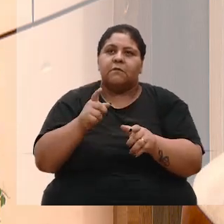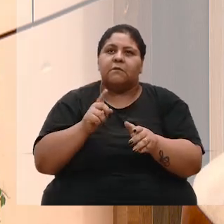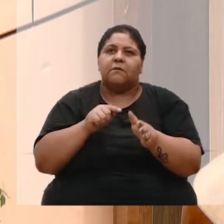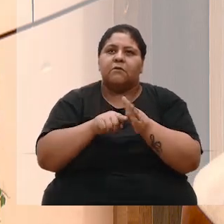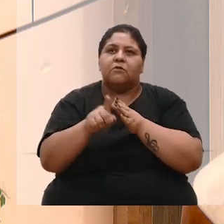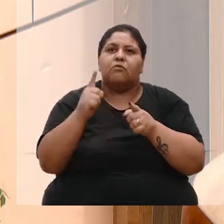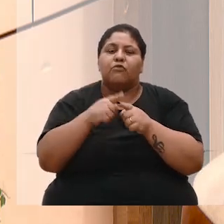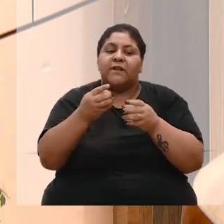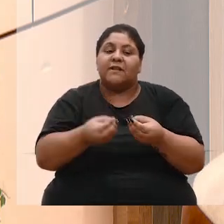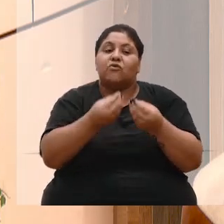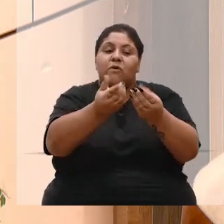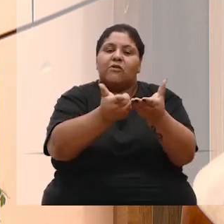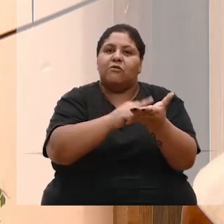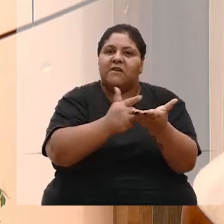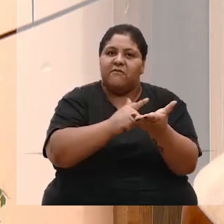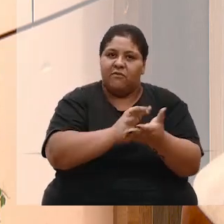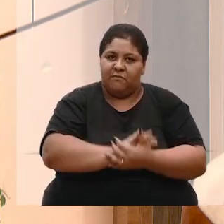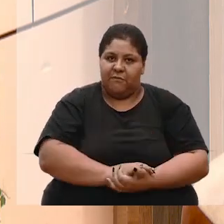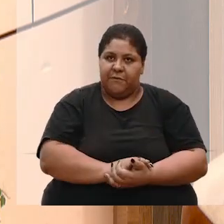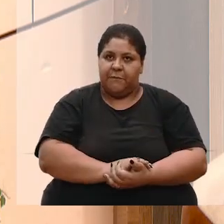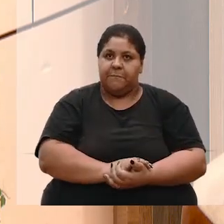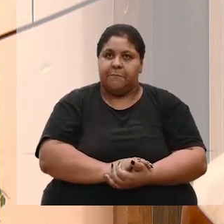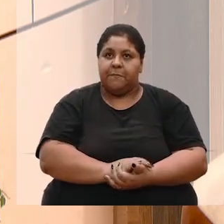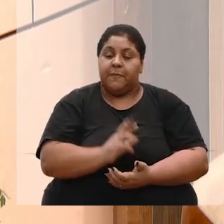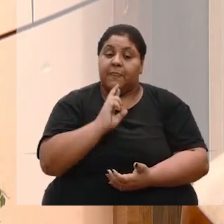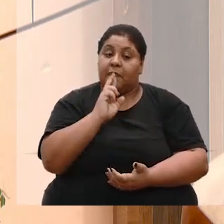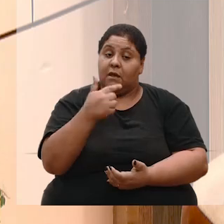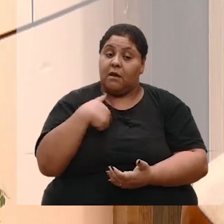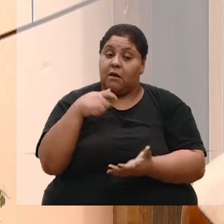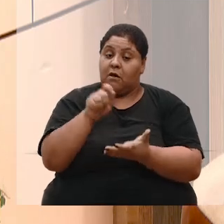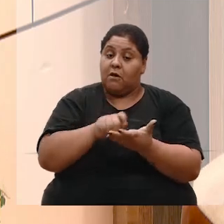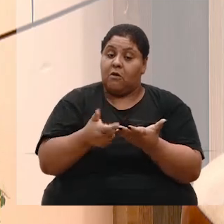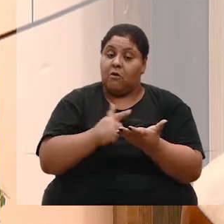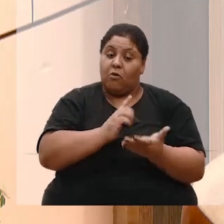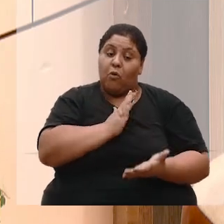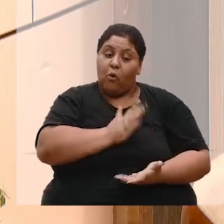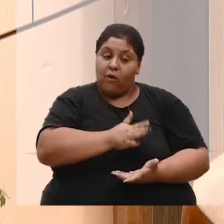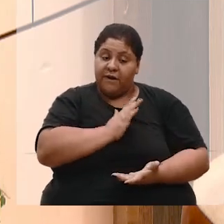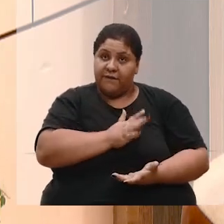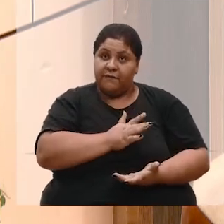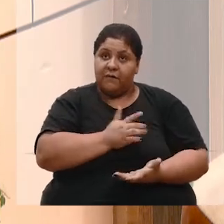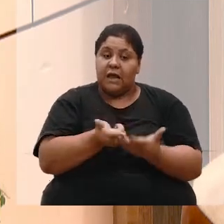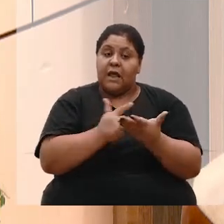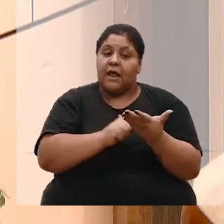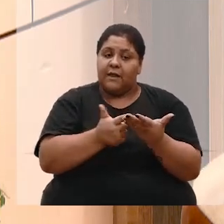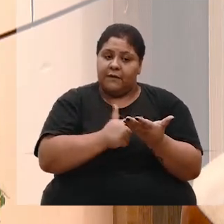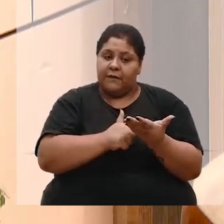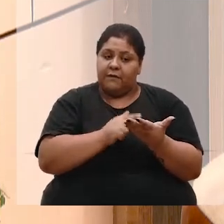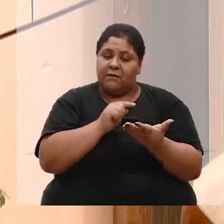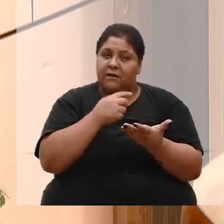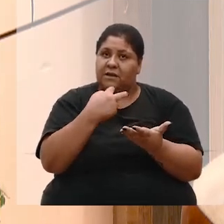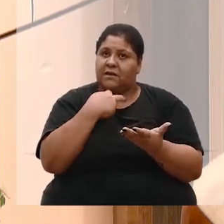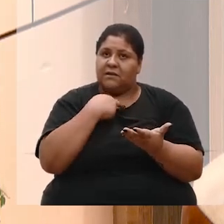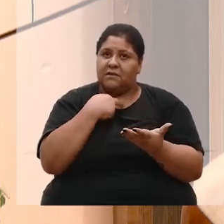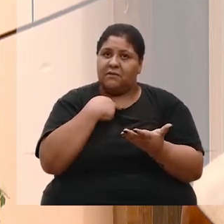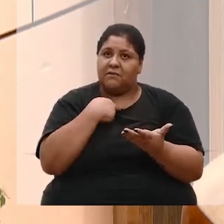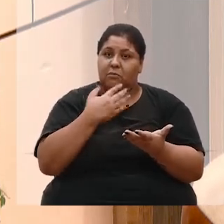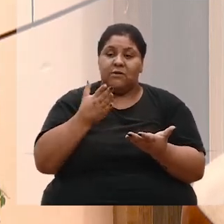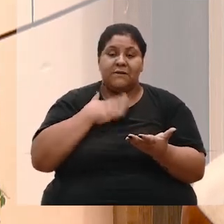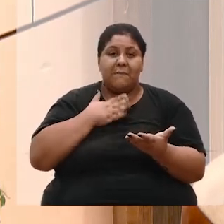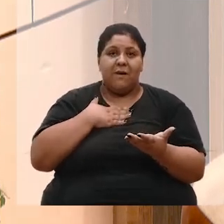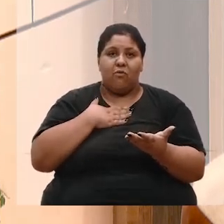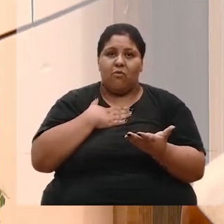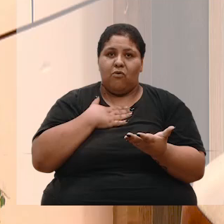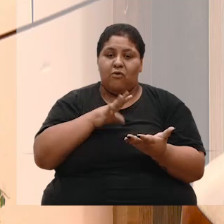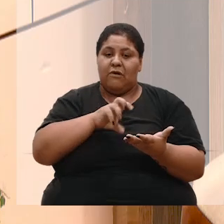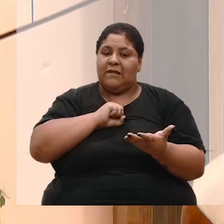doando esse livro? Eu falei assim, bom, eu escrevi um livro com coração e o livro, ele não pode ser meu, ele tem que